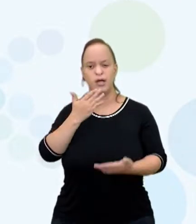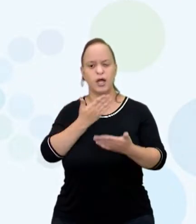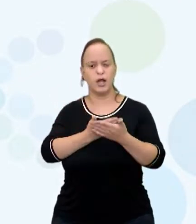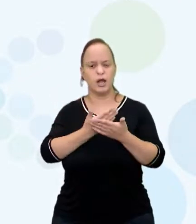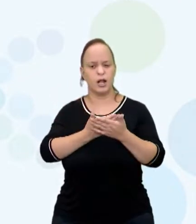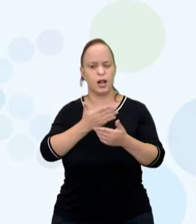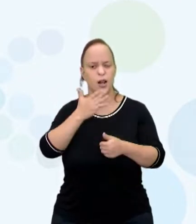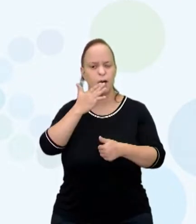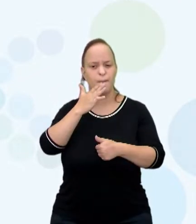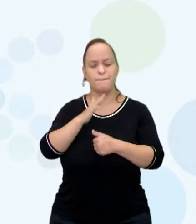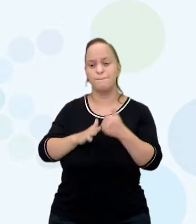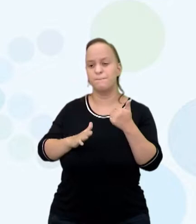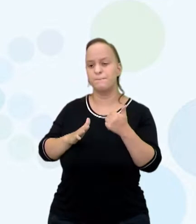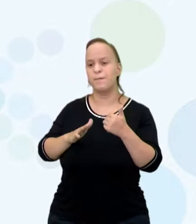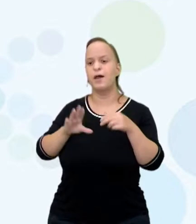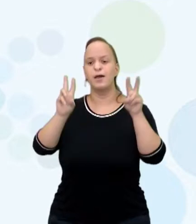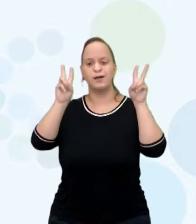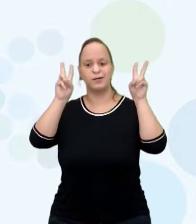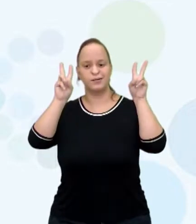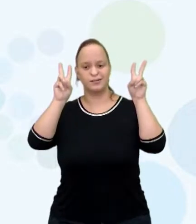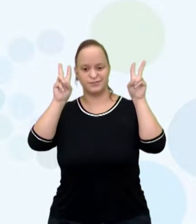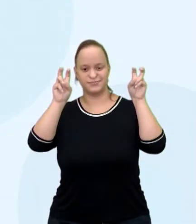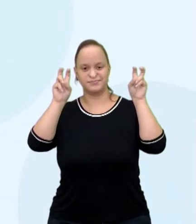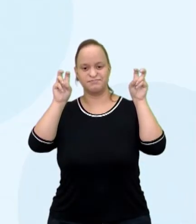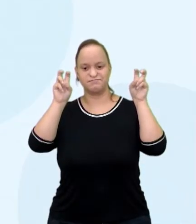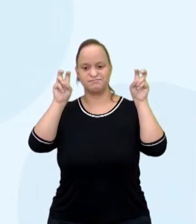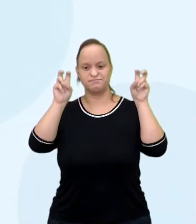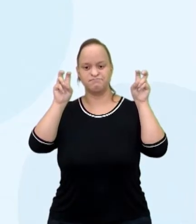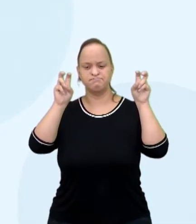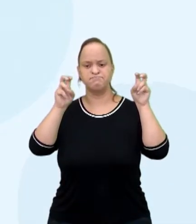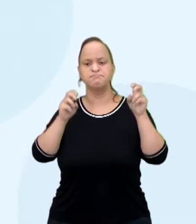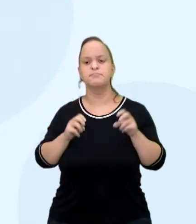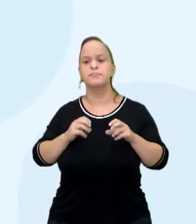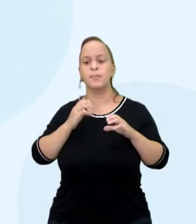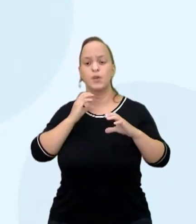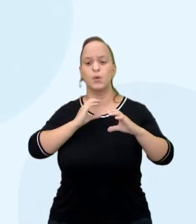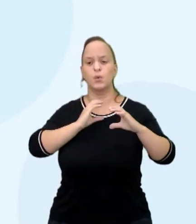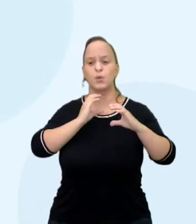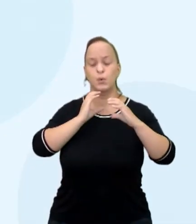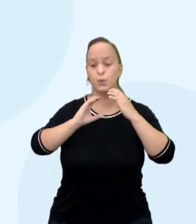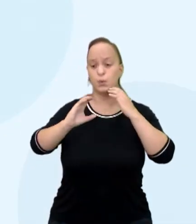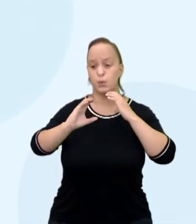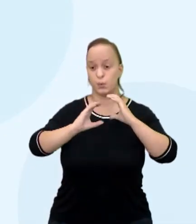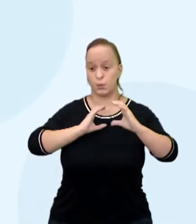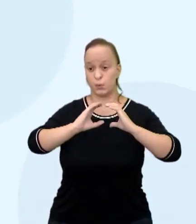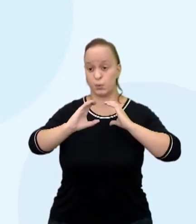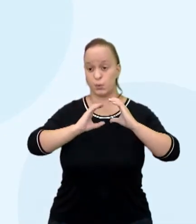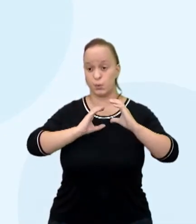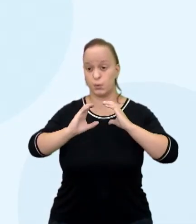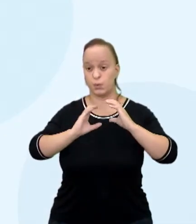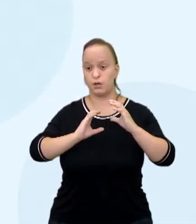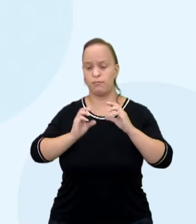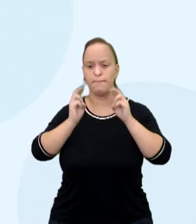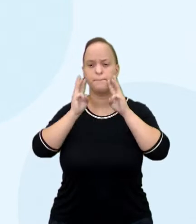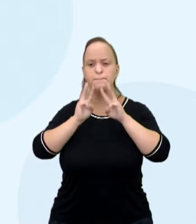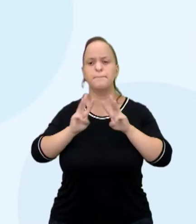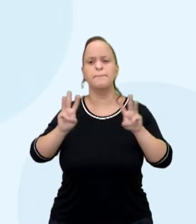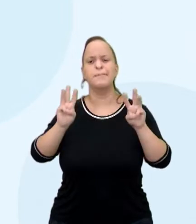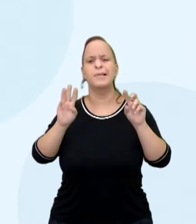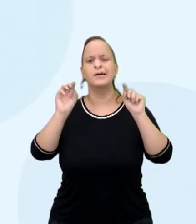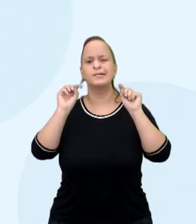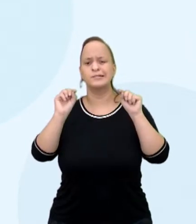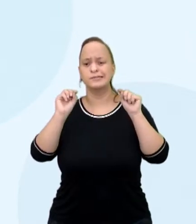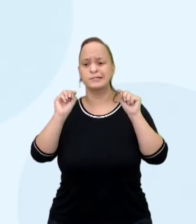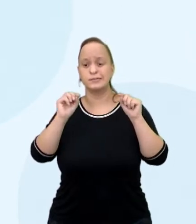é comunicação publicitária? Então, vamos lá. Então, o objetivo dessa atividade é que o estudante mergulhe nos estudos sobre